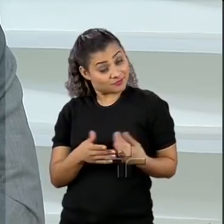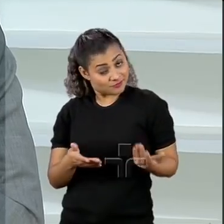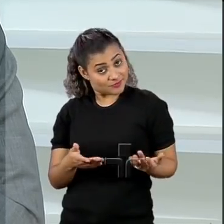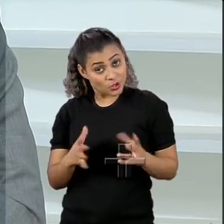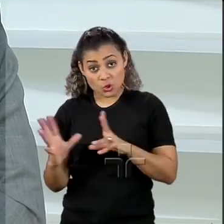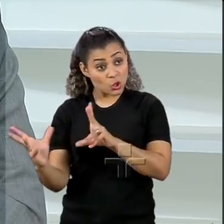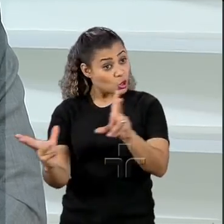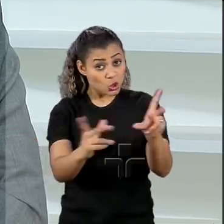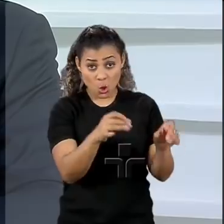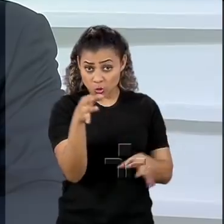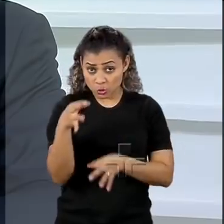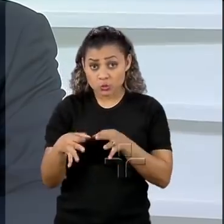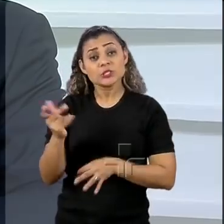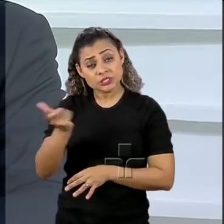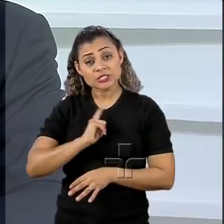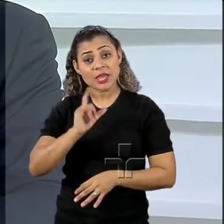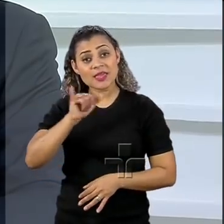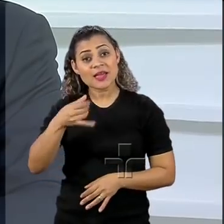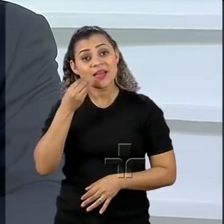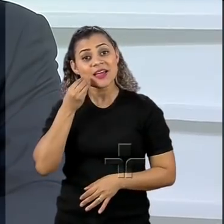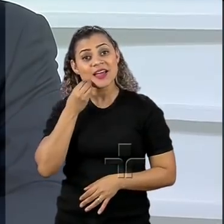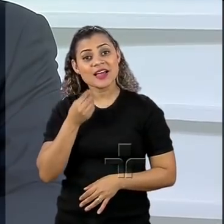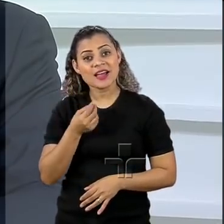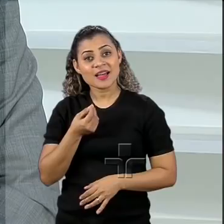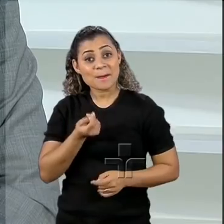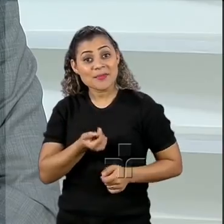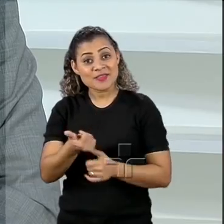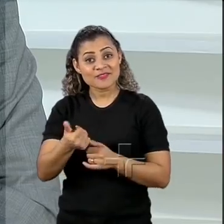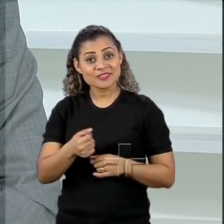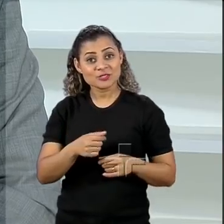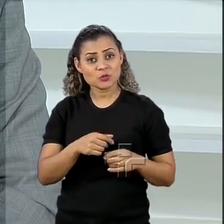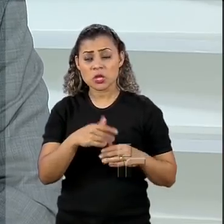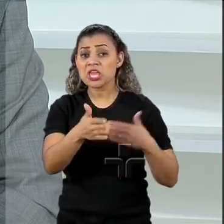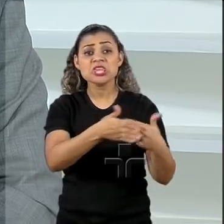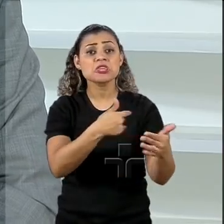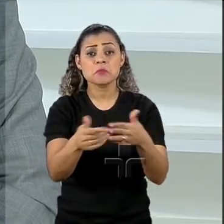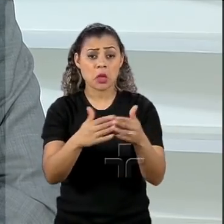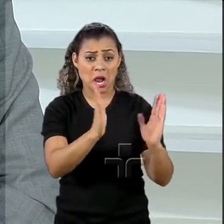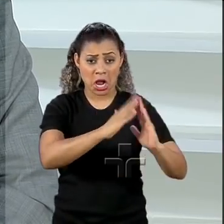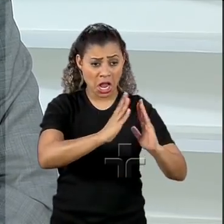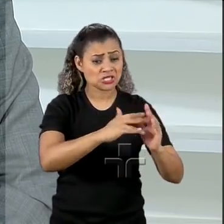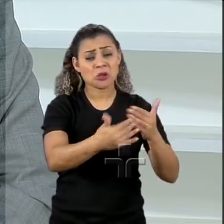todos os magistrados, independente de onde mora, onde não mora, se está